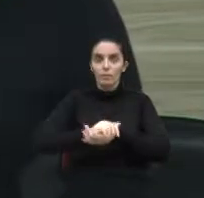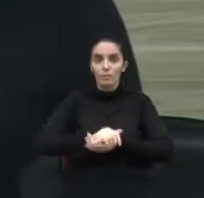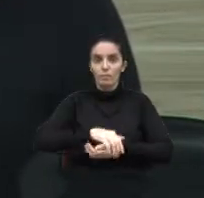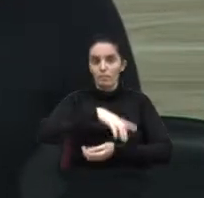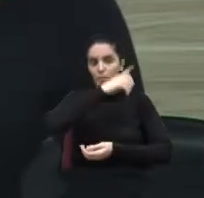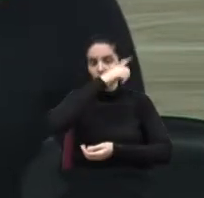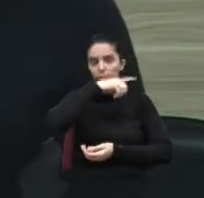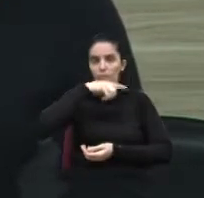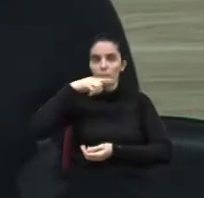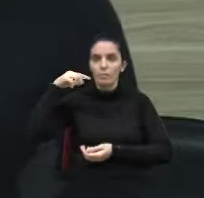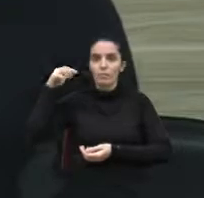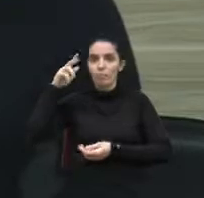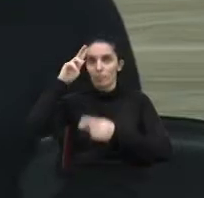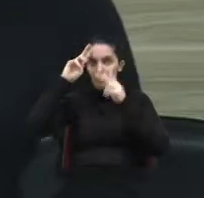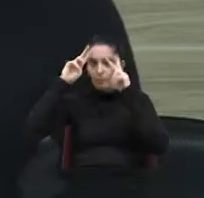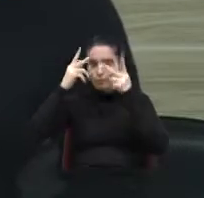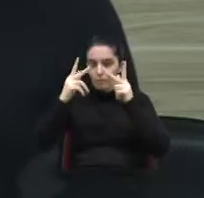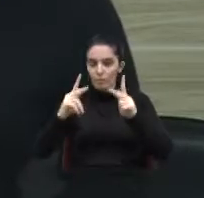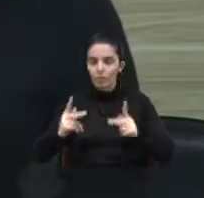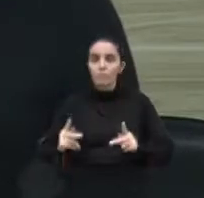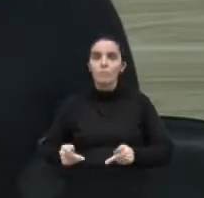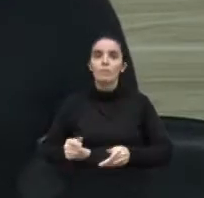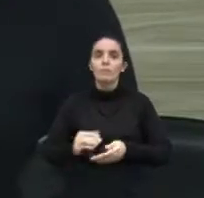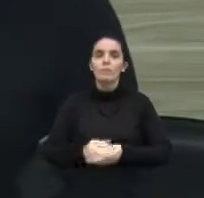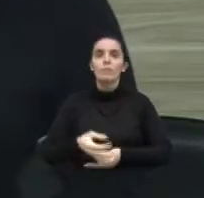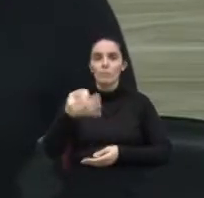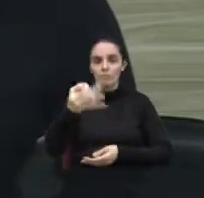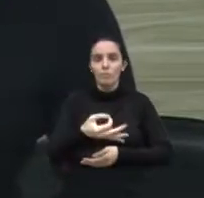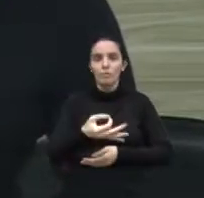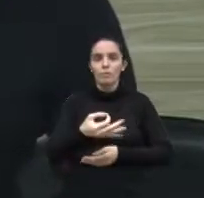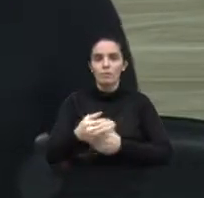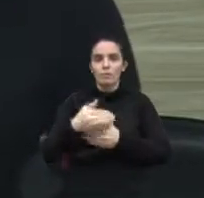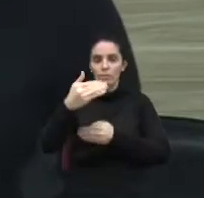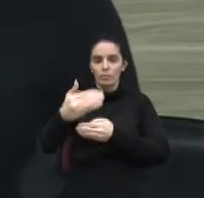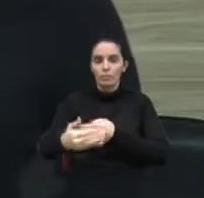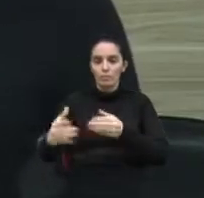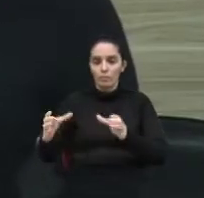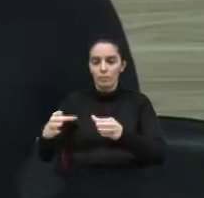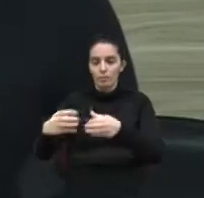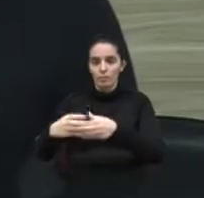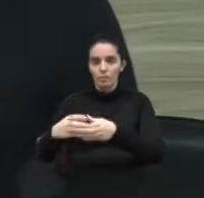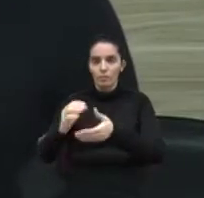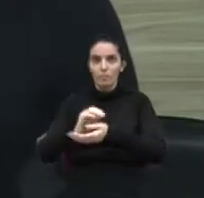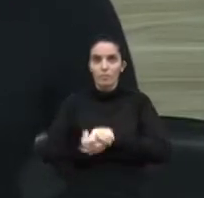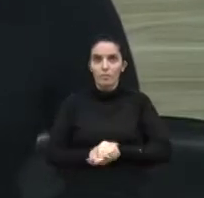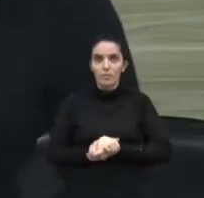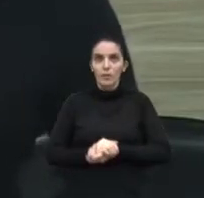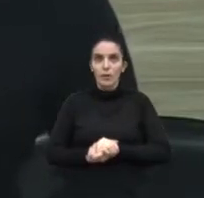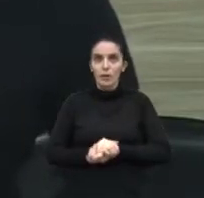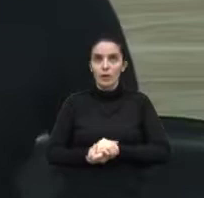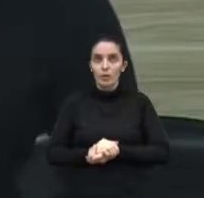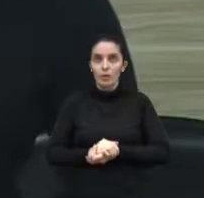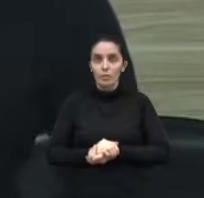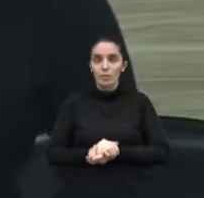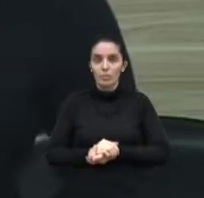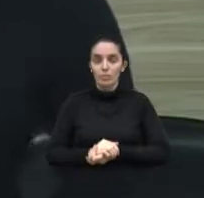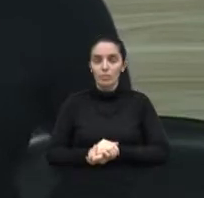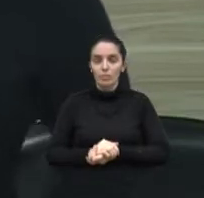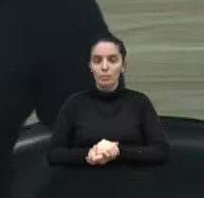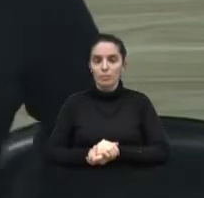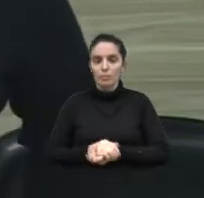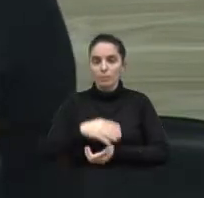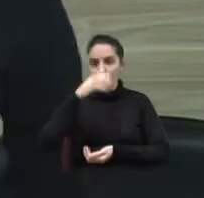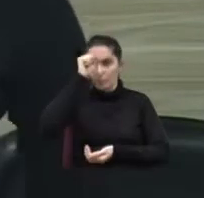honra. E sei que ela vai dar conta do recado à frente da comissão. E isso aprendemos muito na